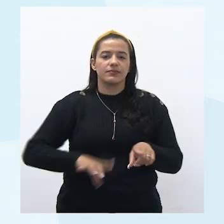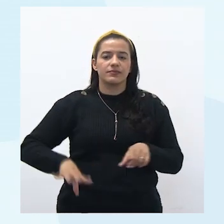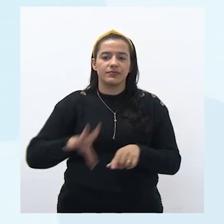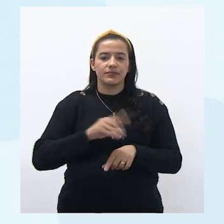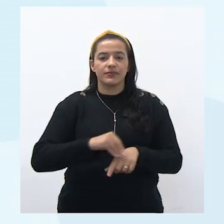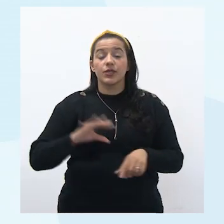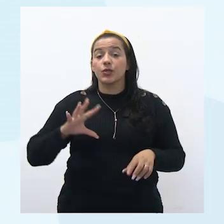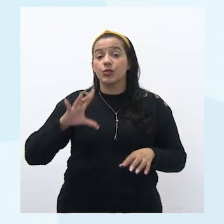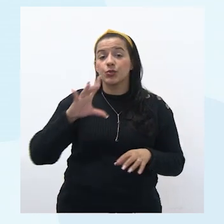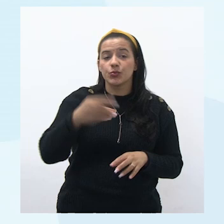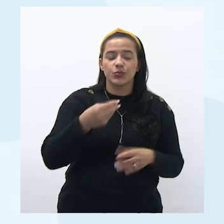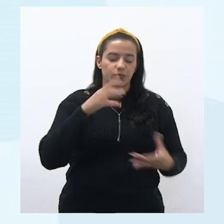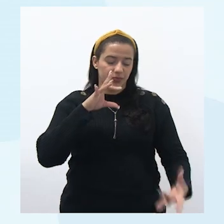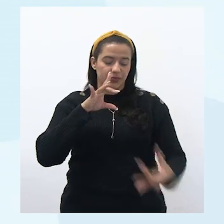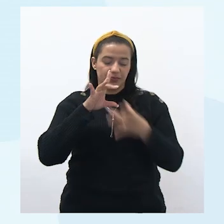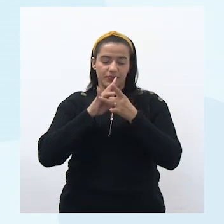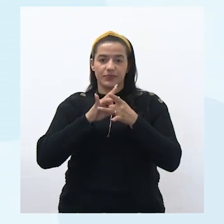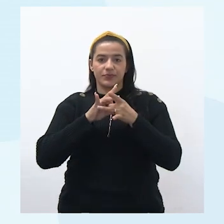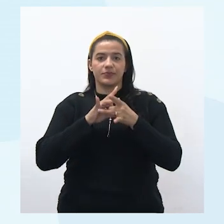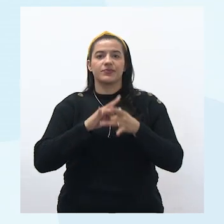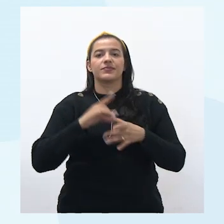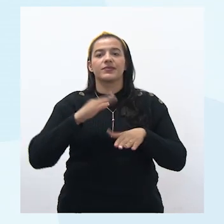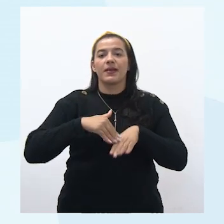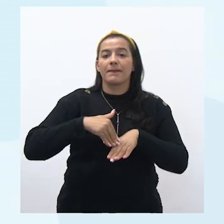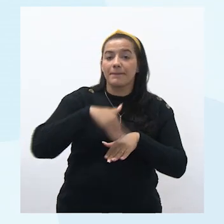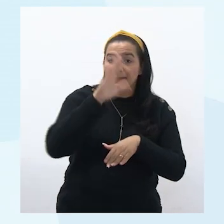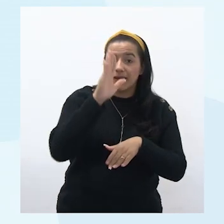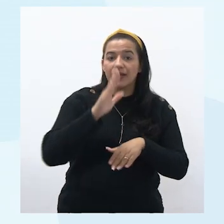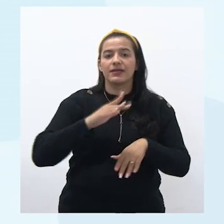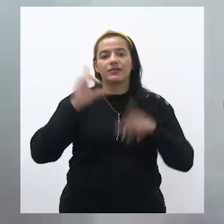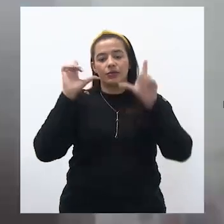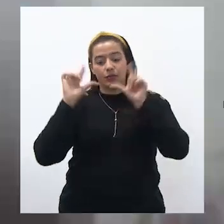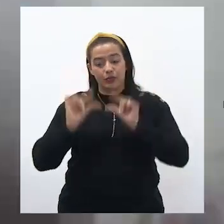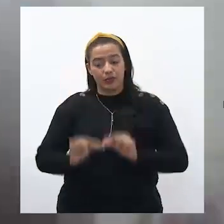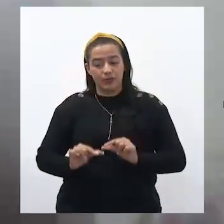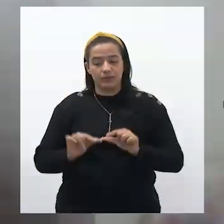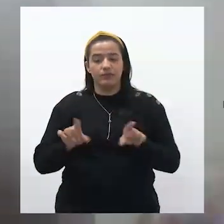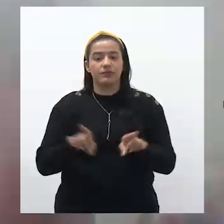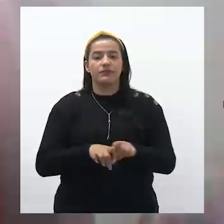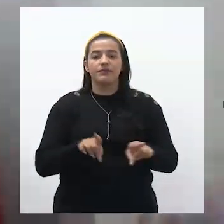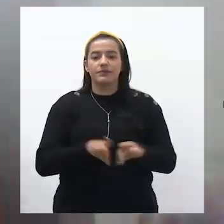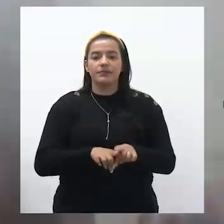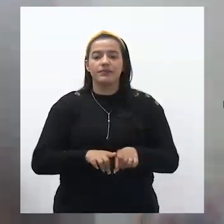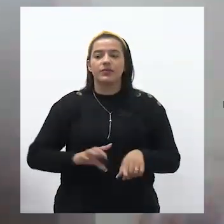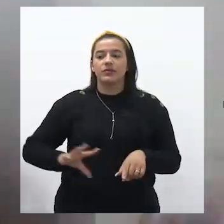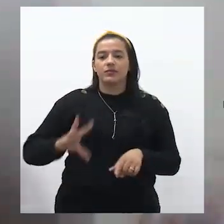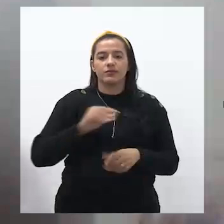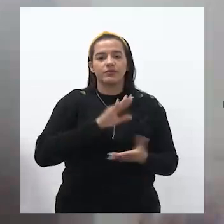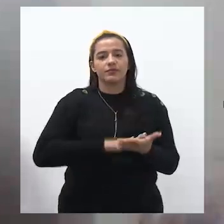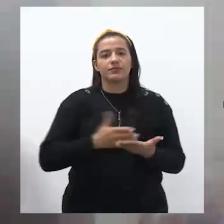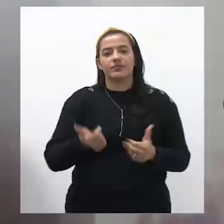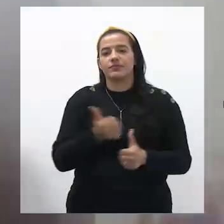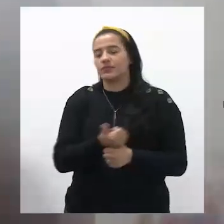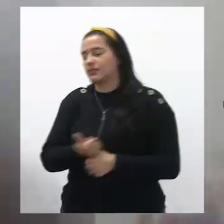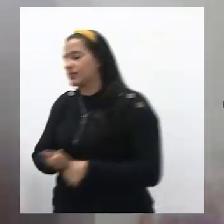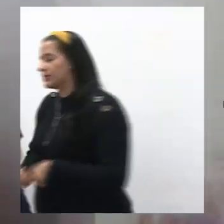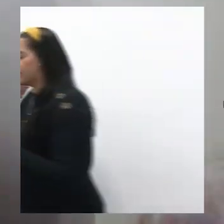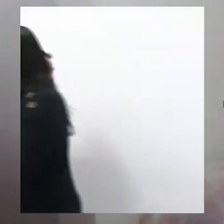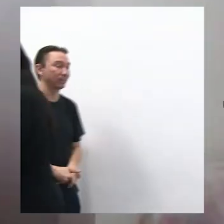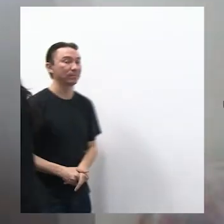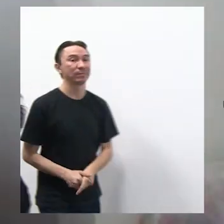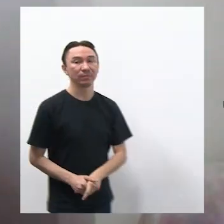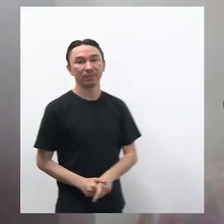vai linkando, em alguns momentos mais, em alguns momentos menos. O pessoal fala assim, Edna, você está olhando para o mundo